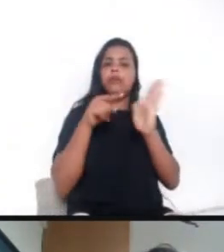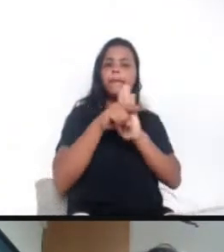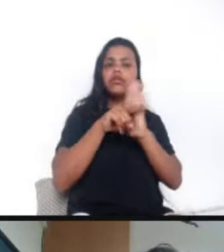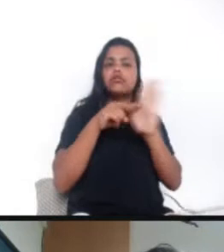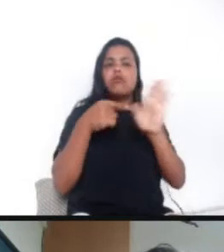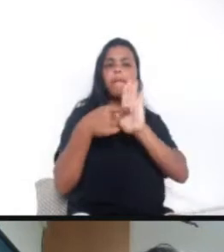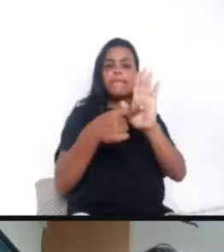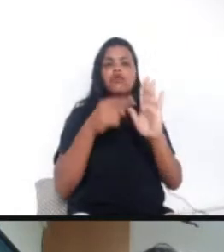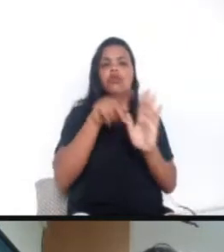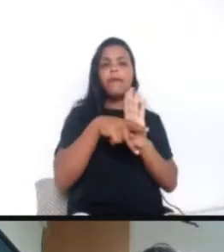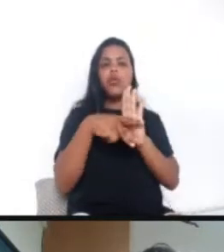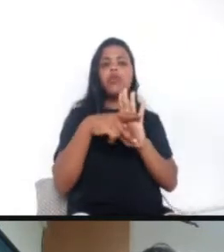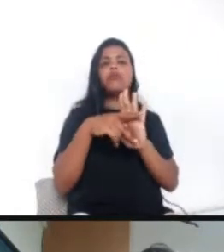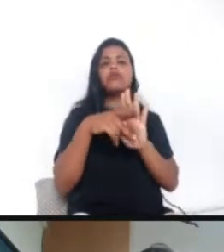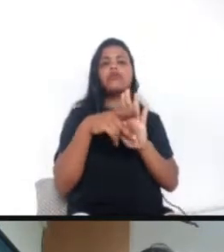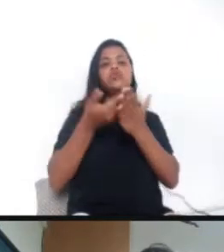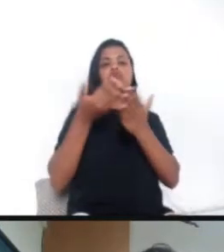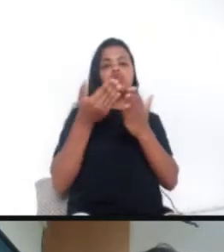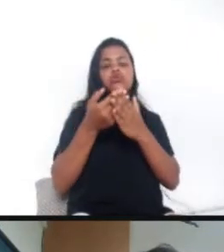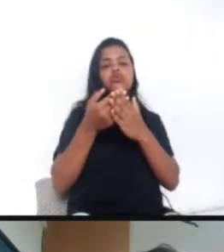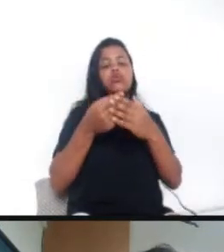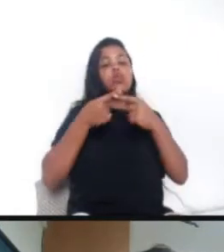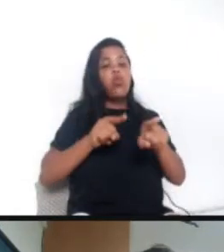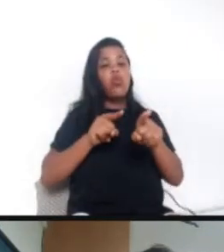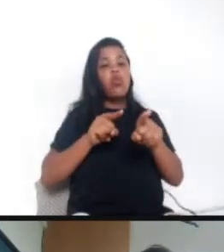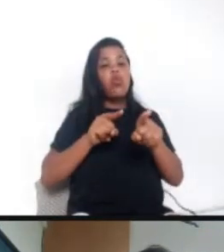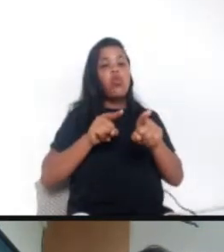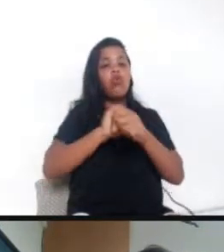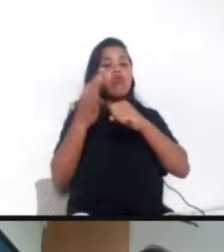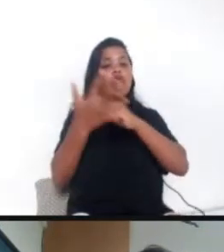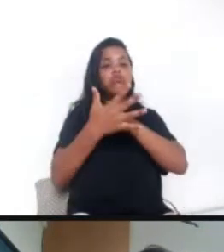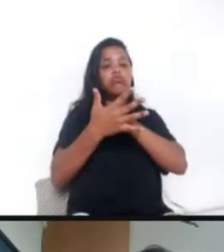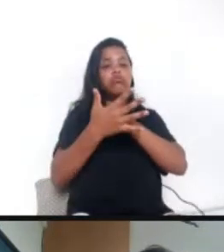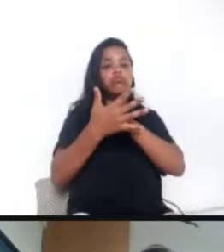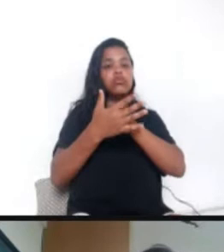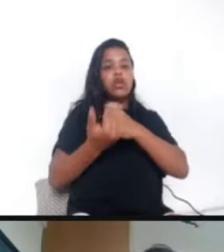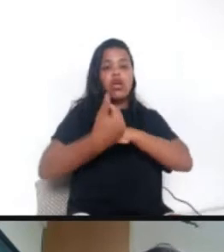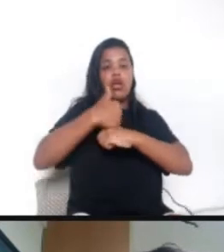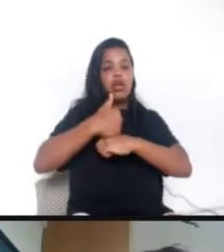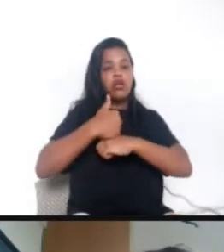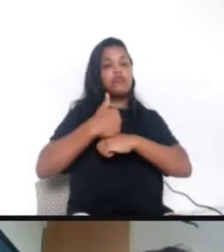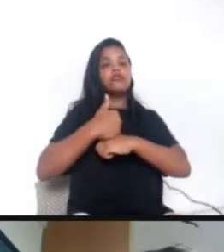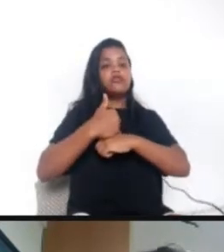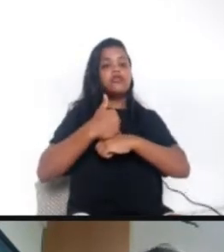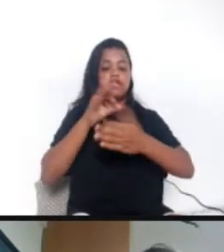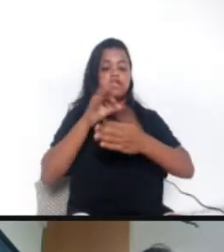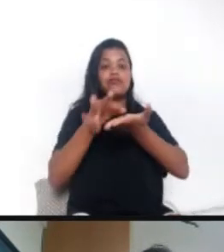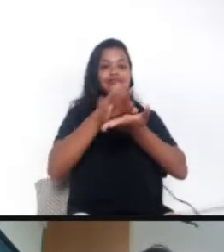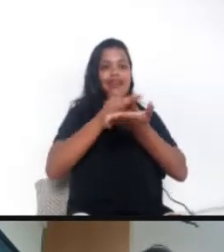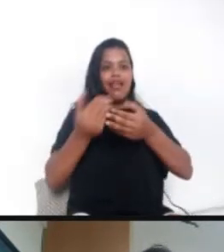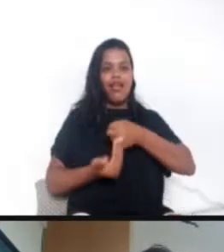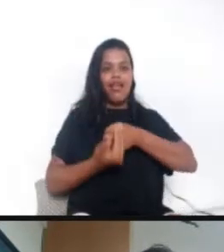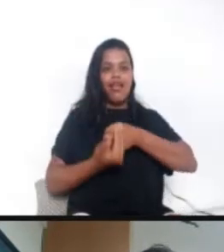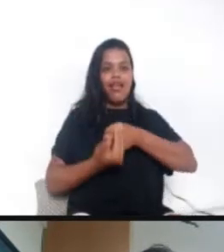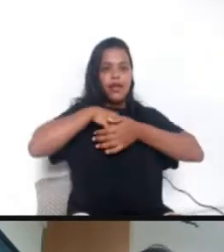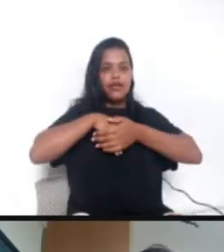do estudo aqui, de impedir, por exemplo, que o coronavírus ele entre na célula e com isso infecte, então